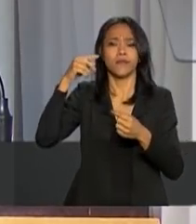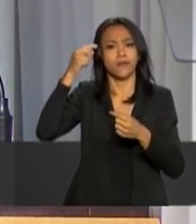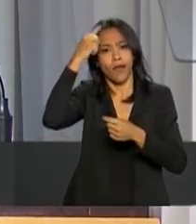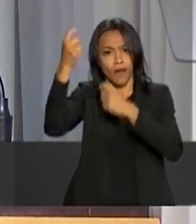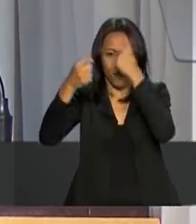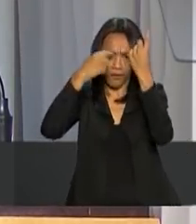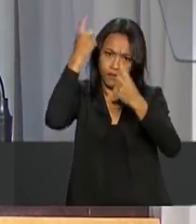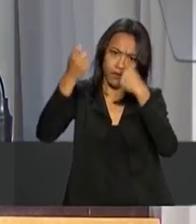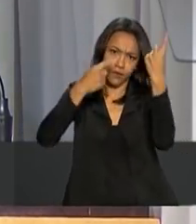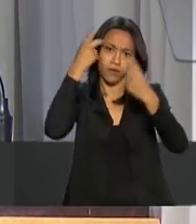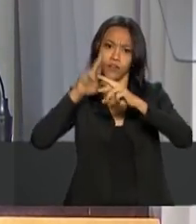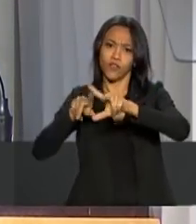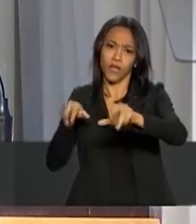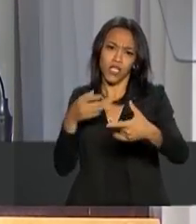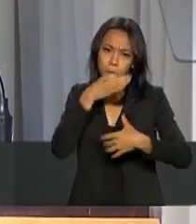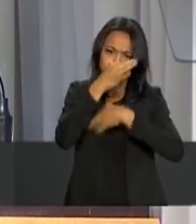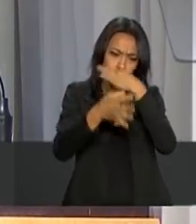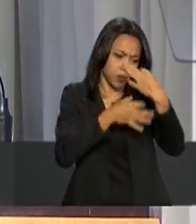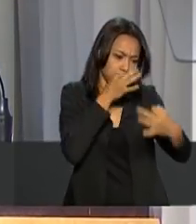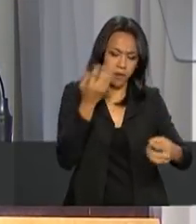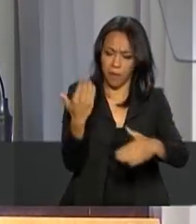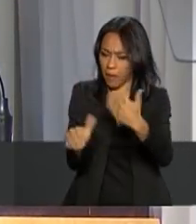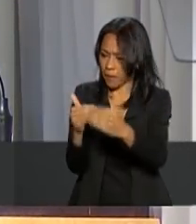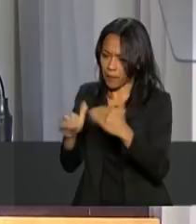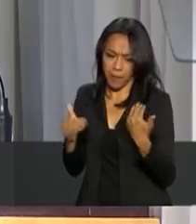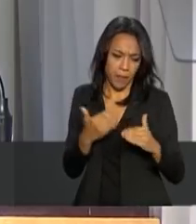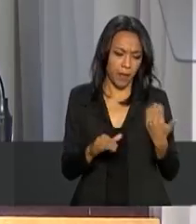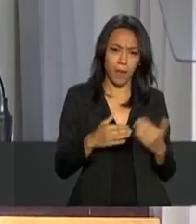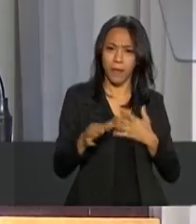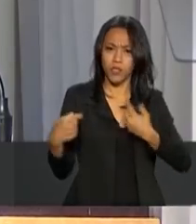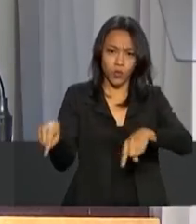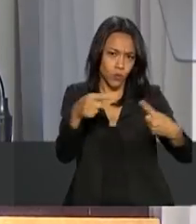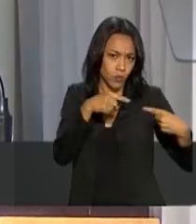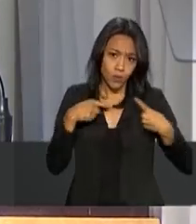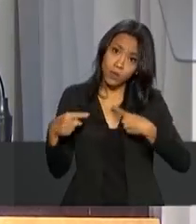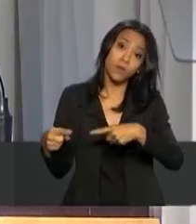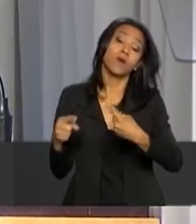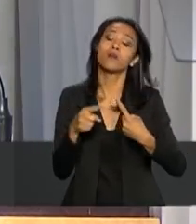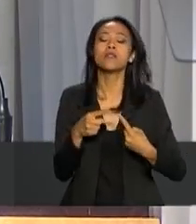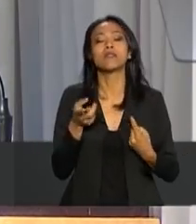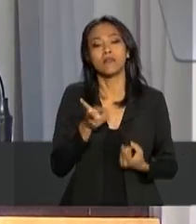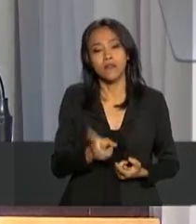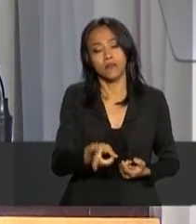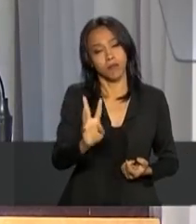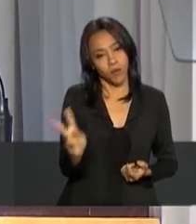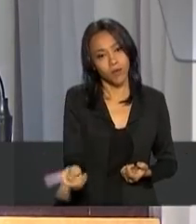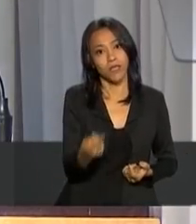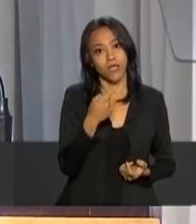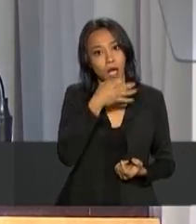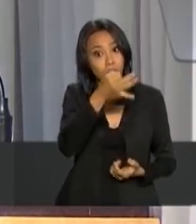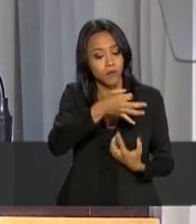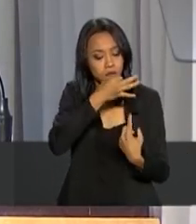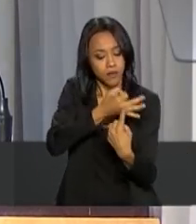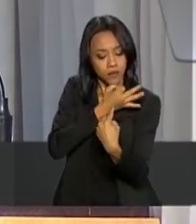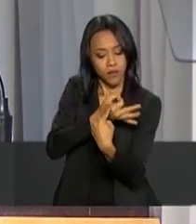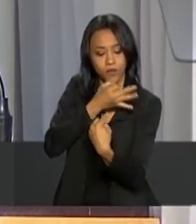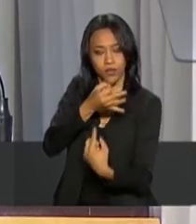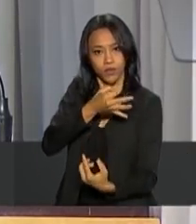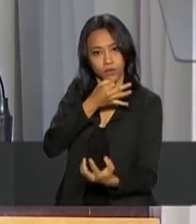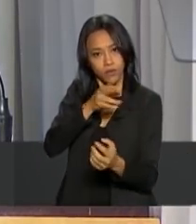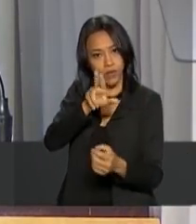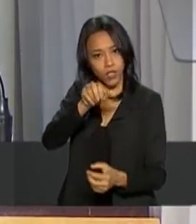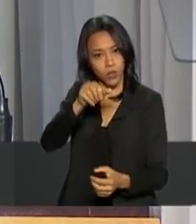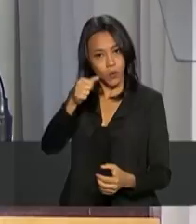há contestações, há debates que devem ser sempre de natureza argumentativa e nunca de